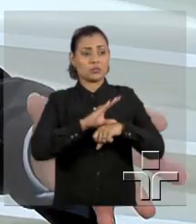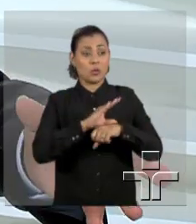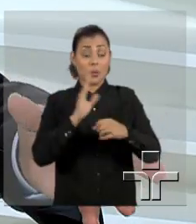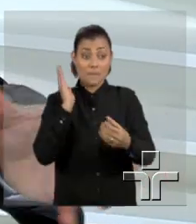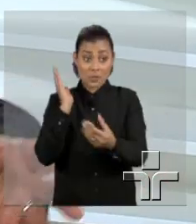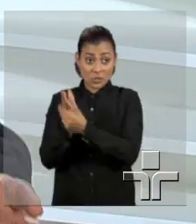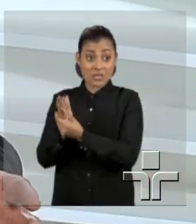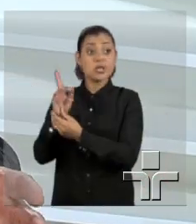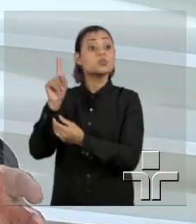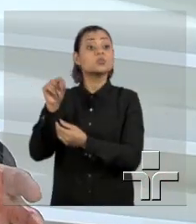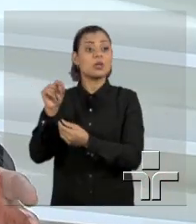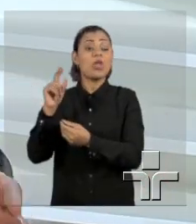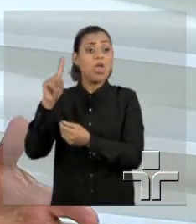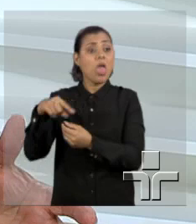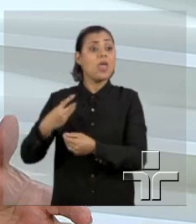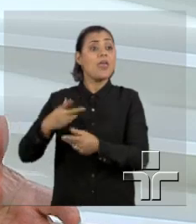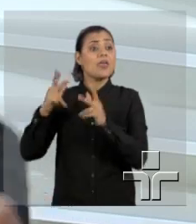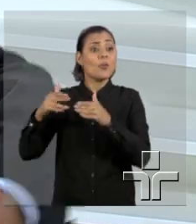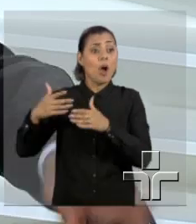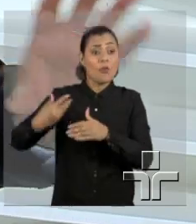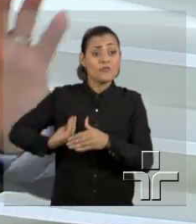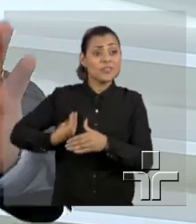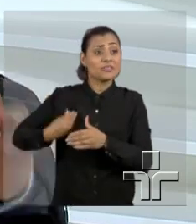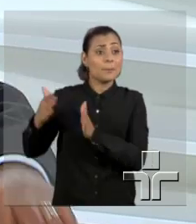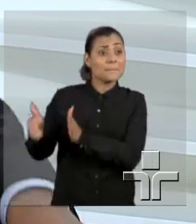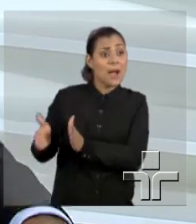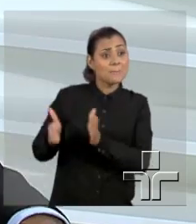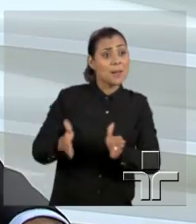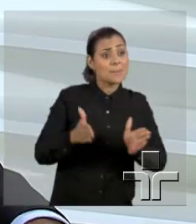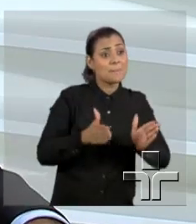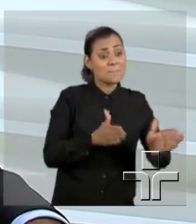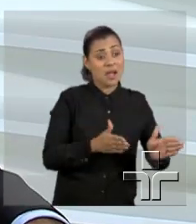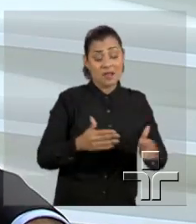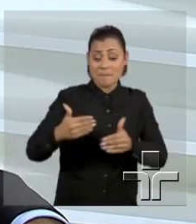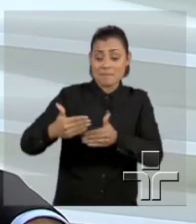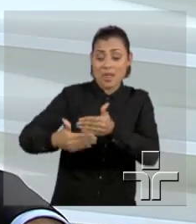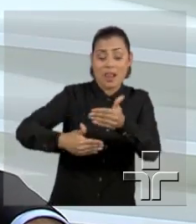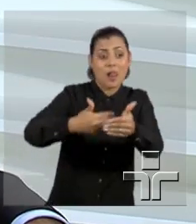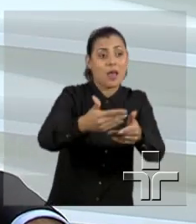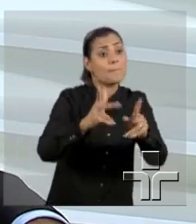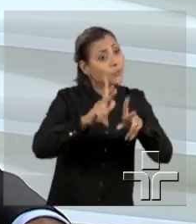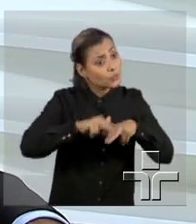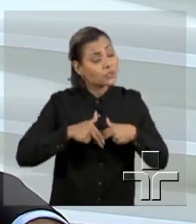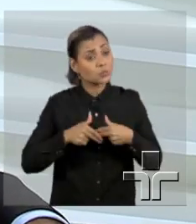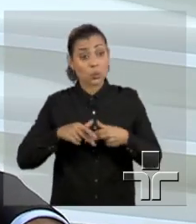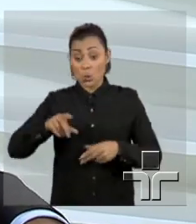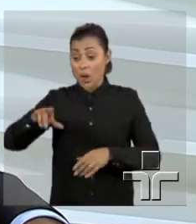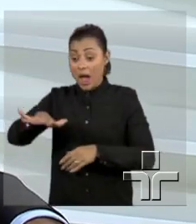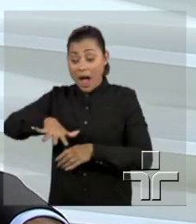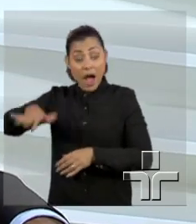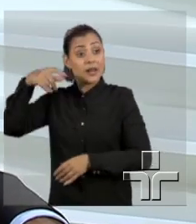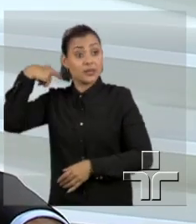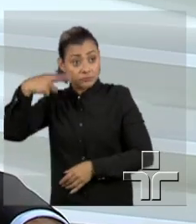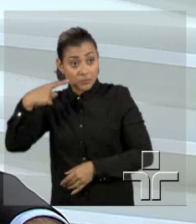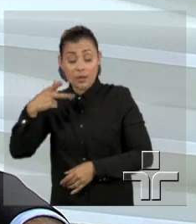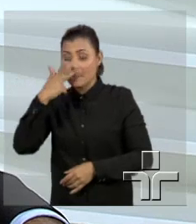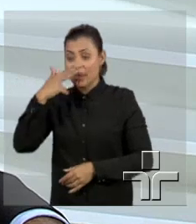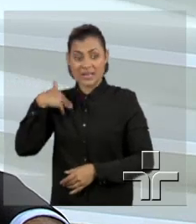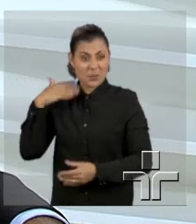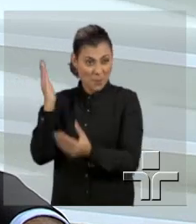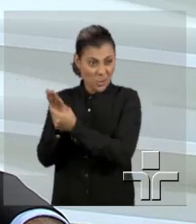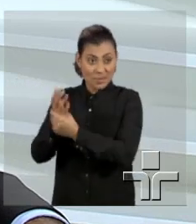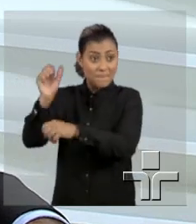para frente, é como a vida, não é? A vida é um processo, é um seguir adiante. E o direito para impedir que o processo estagne e,